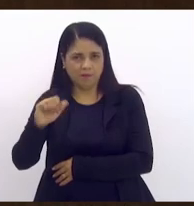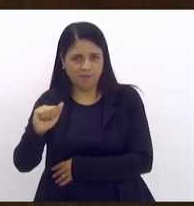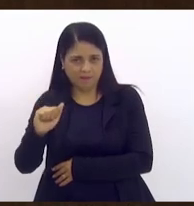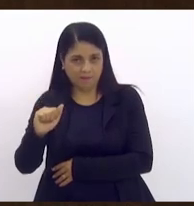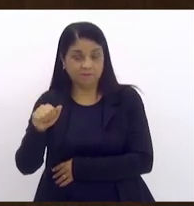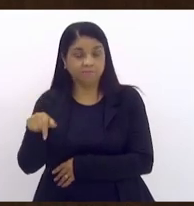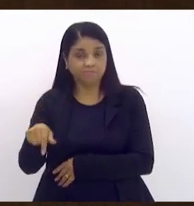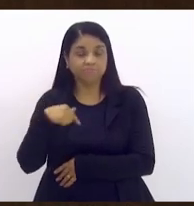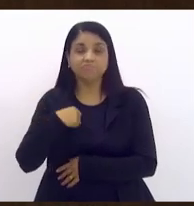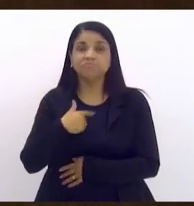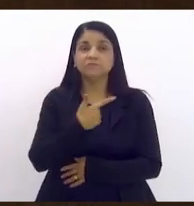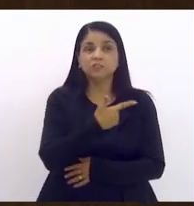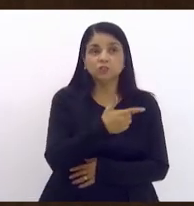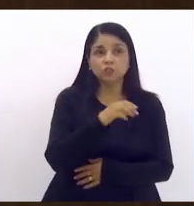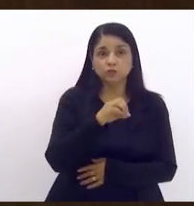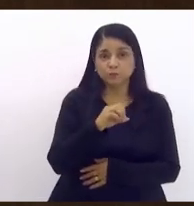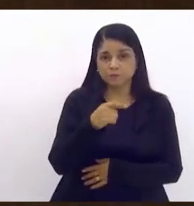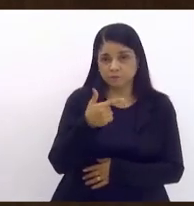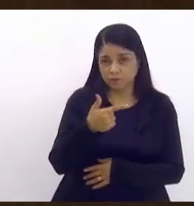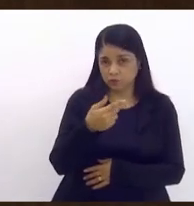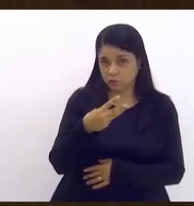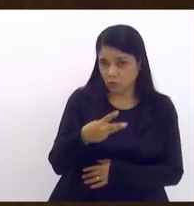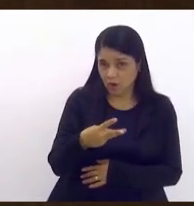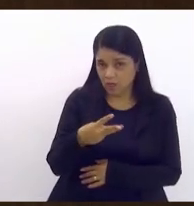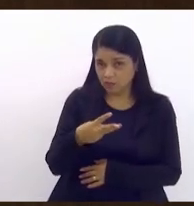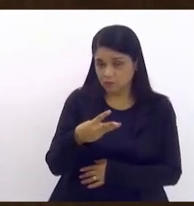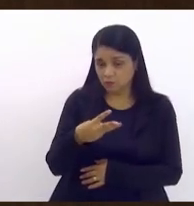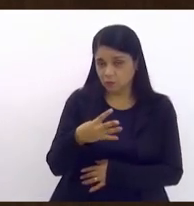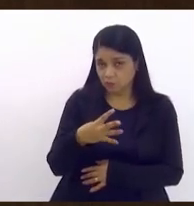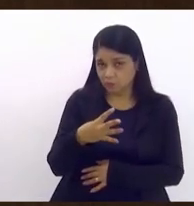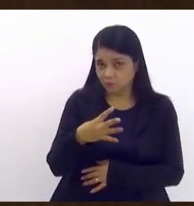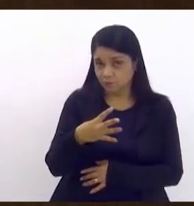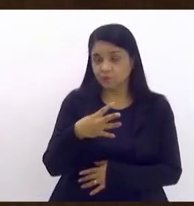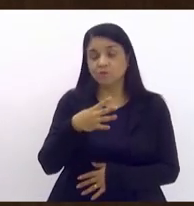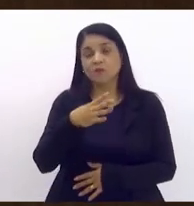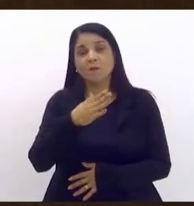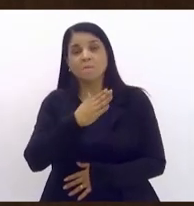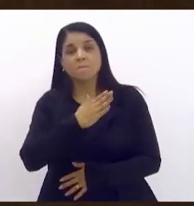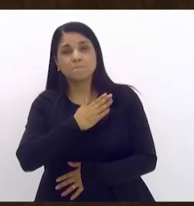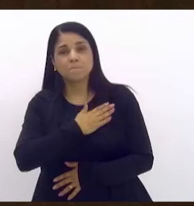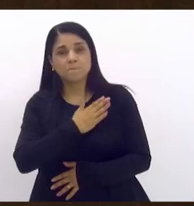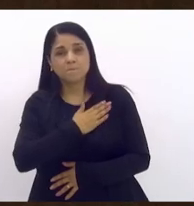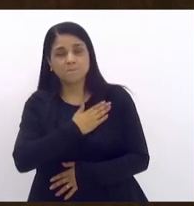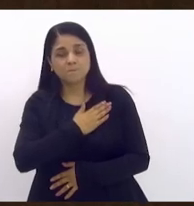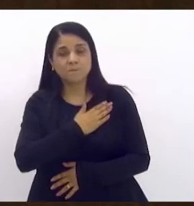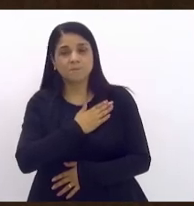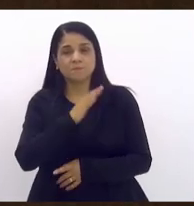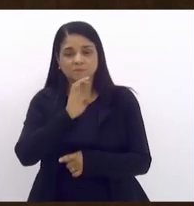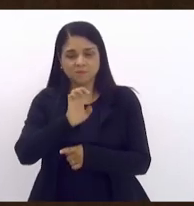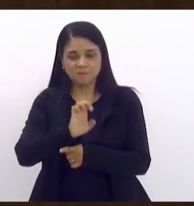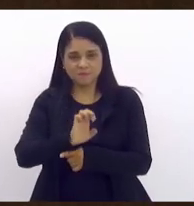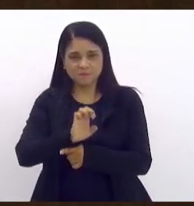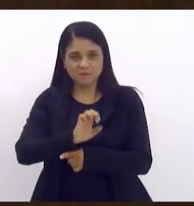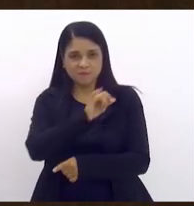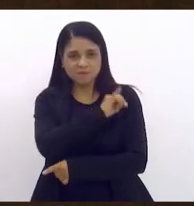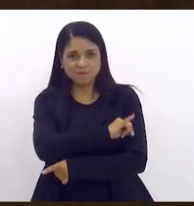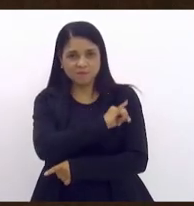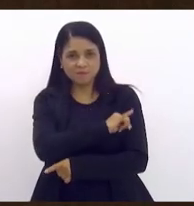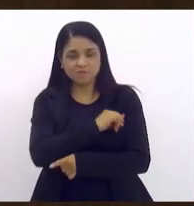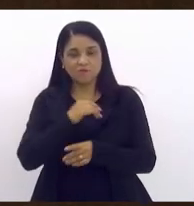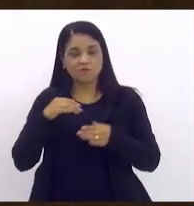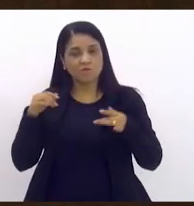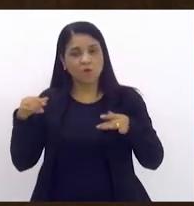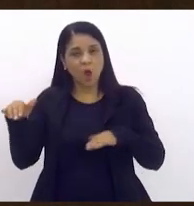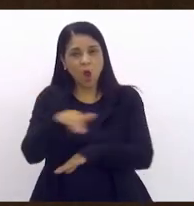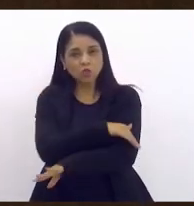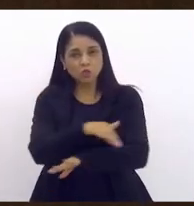em 2024 o patriotismo e os patriotas da cidade do Rio de Janeiro vão às ruas.